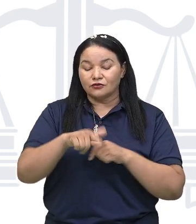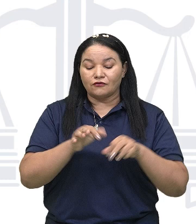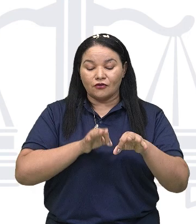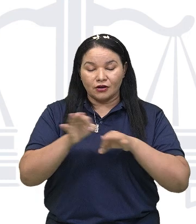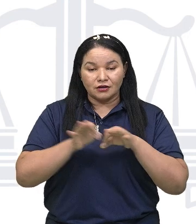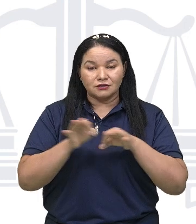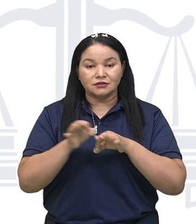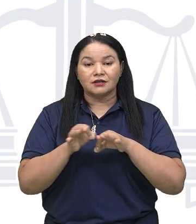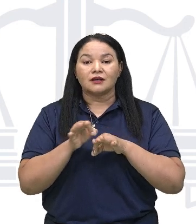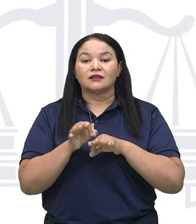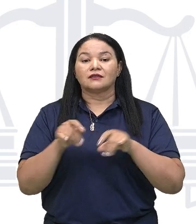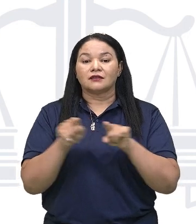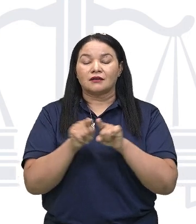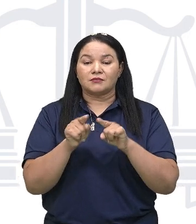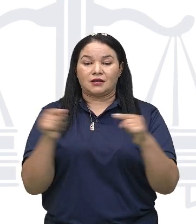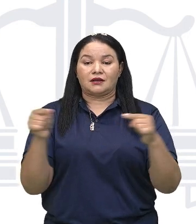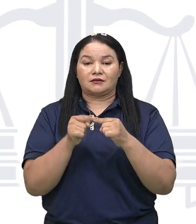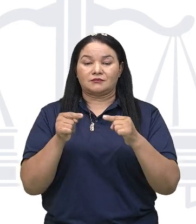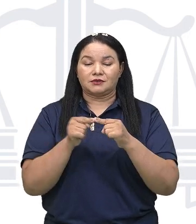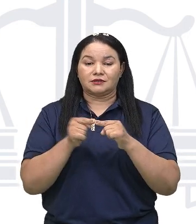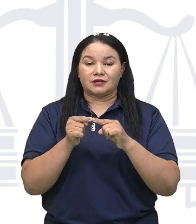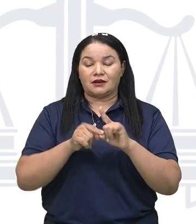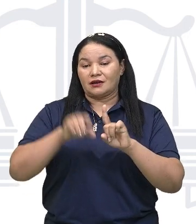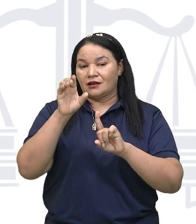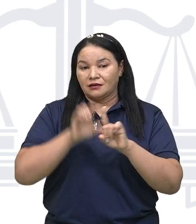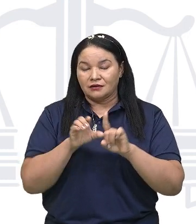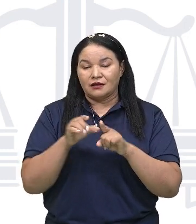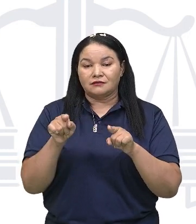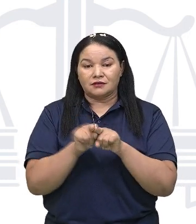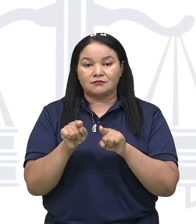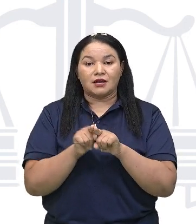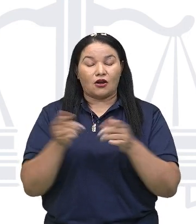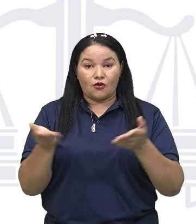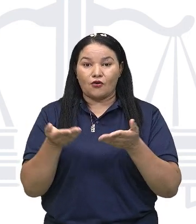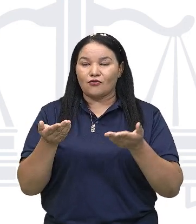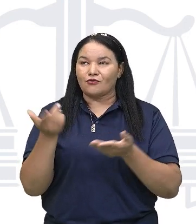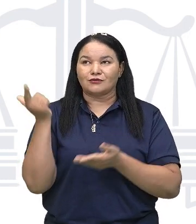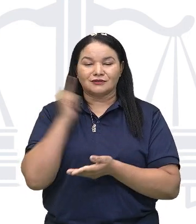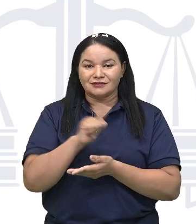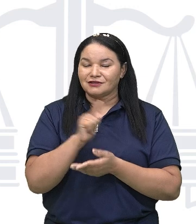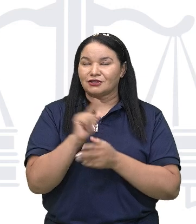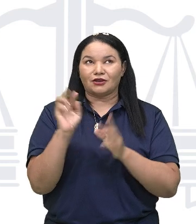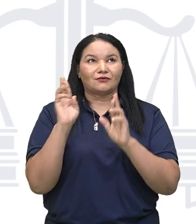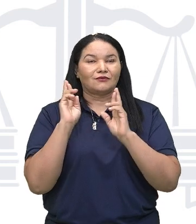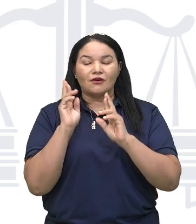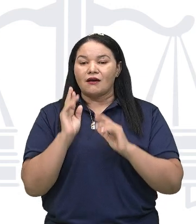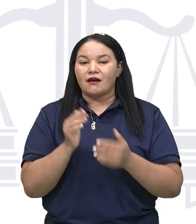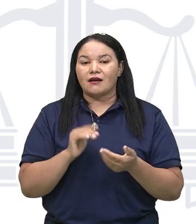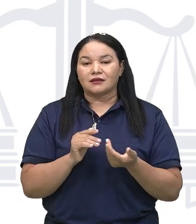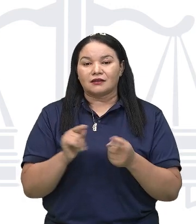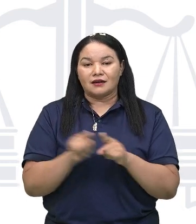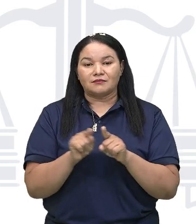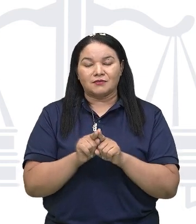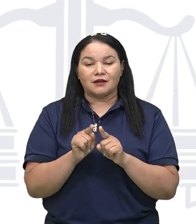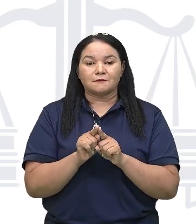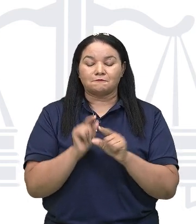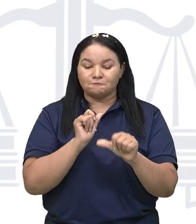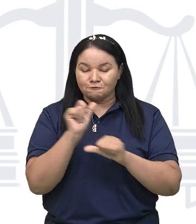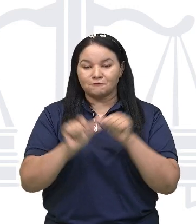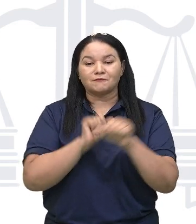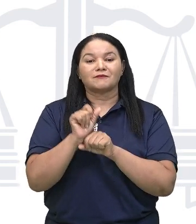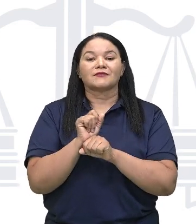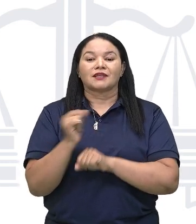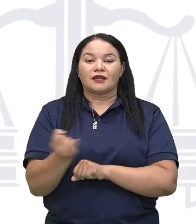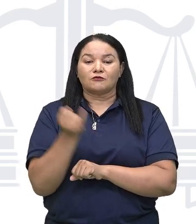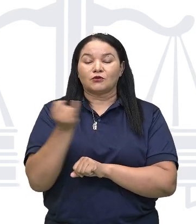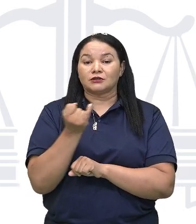aderir, né, ficar igual a toda a rede, e finalmente nós conseguimos, graças a Deus, né? É um salto que nós demos aí,